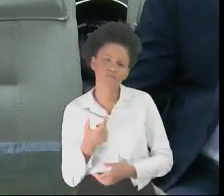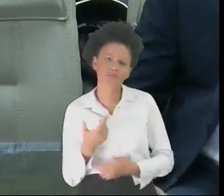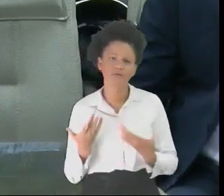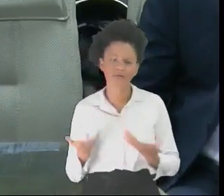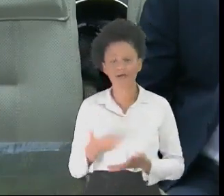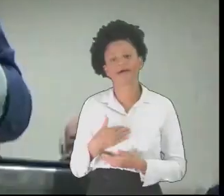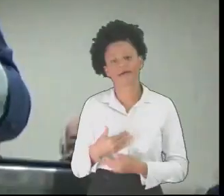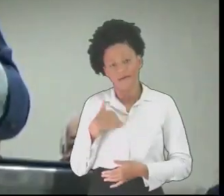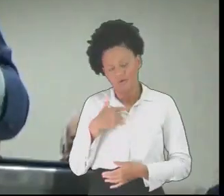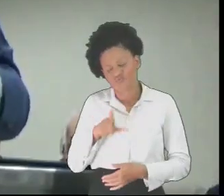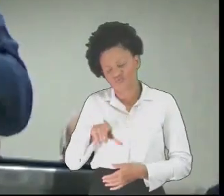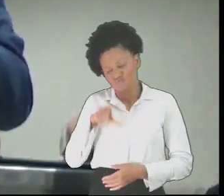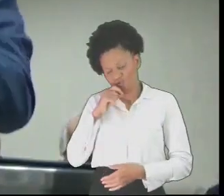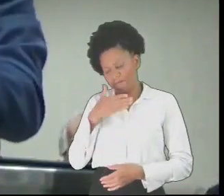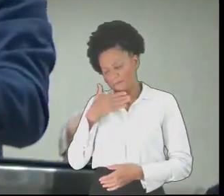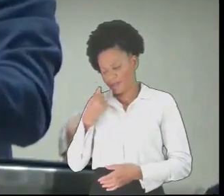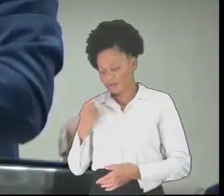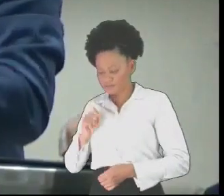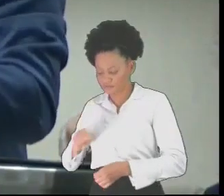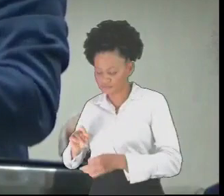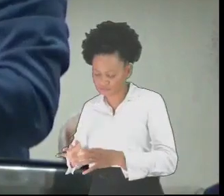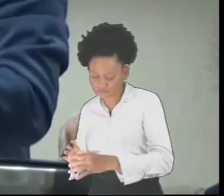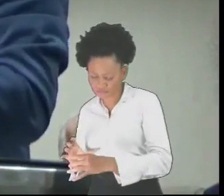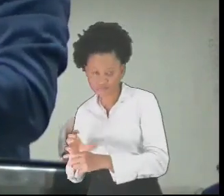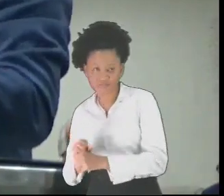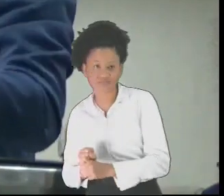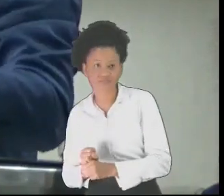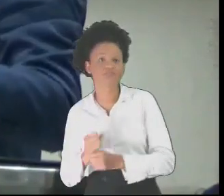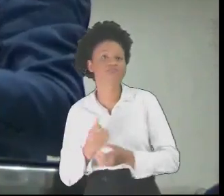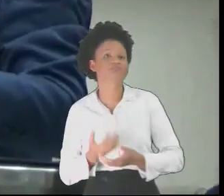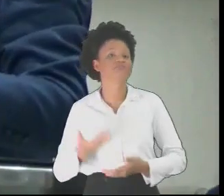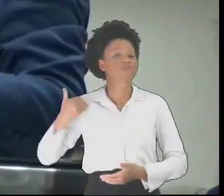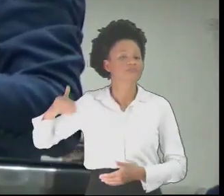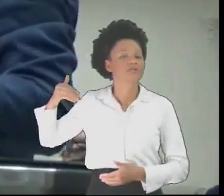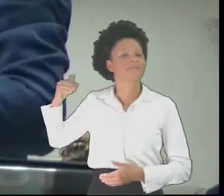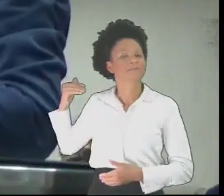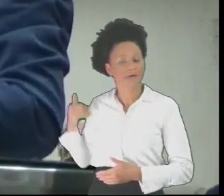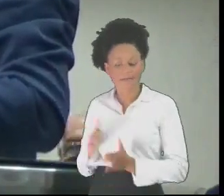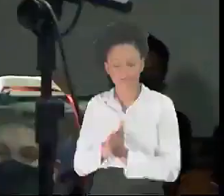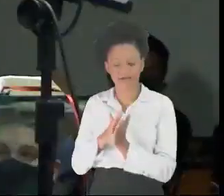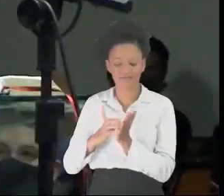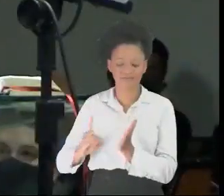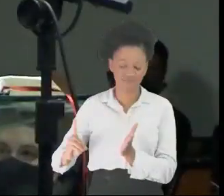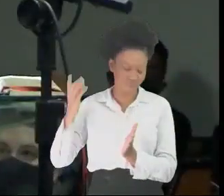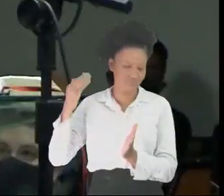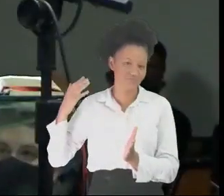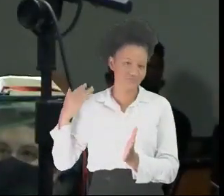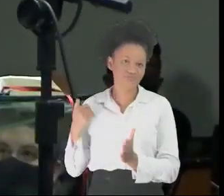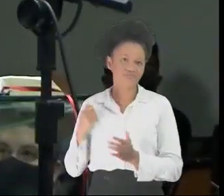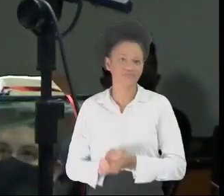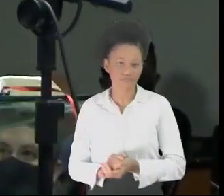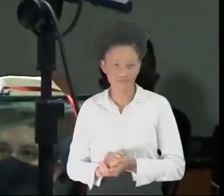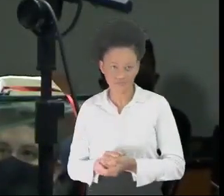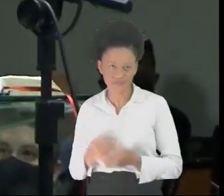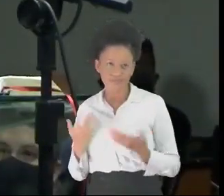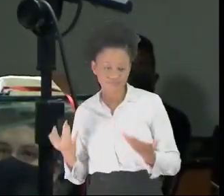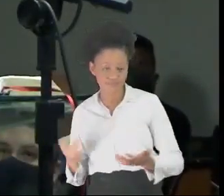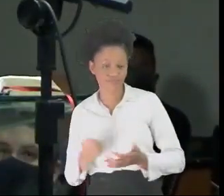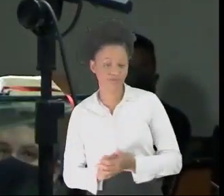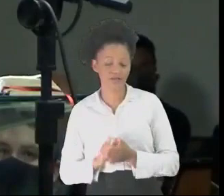prefiro dizer carta. Mas nas nossas Bíblias antigas diz epístola, epístola. Então era o coxim que levava a carta. Vamos dizer assim,